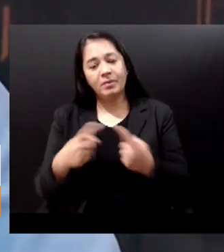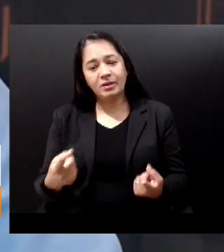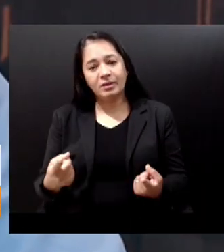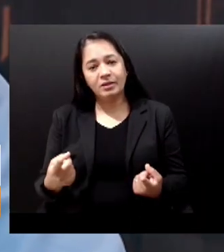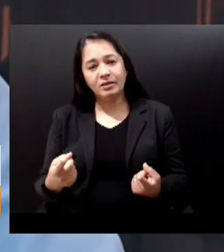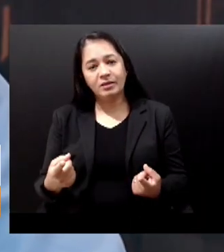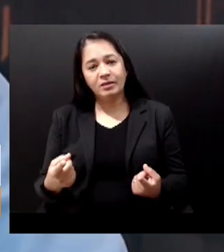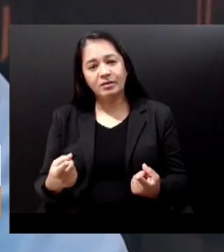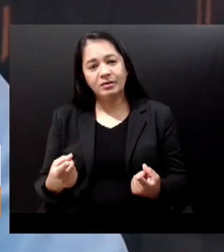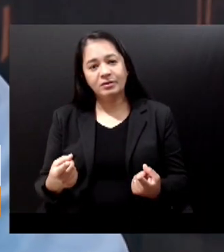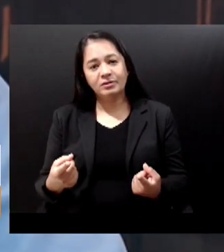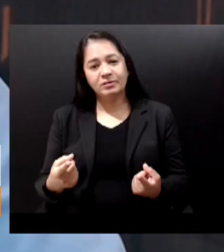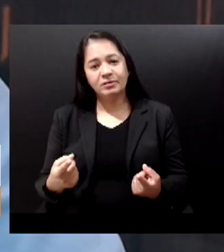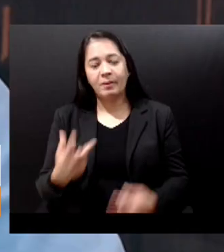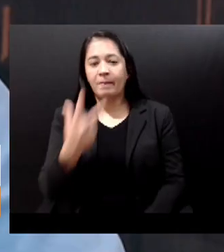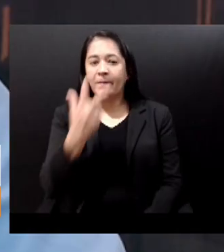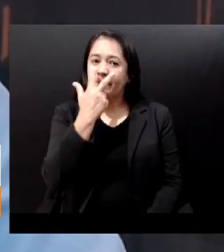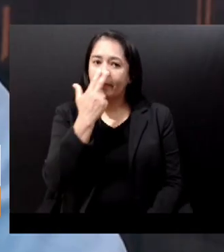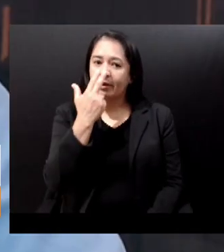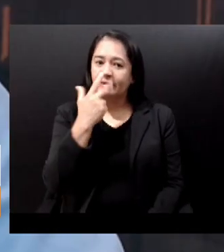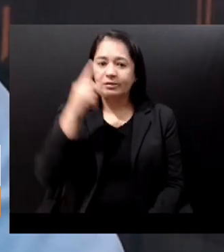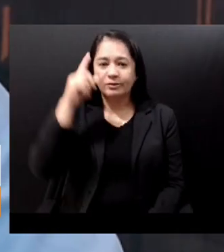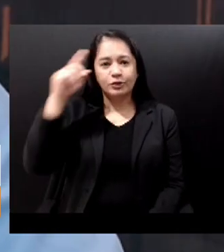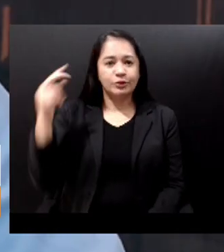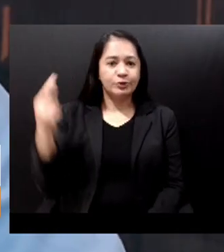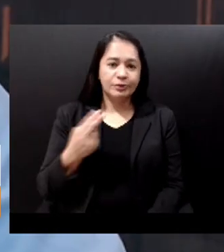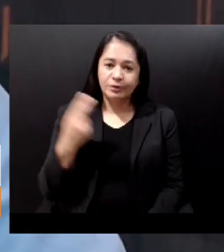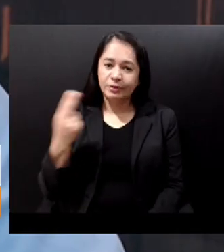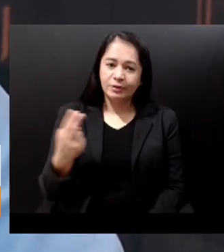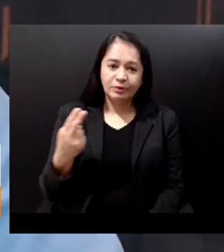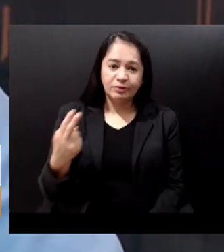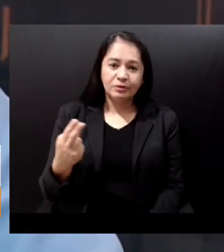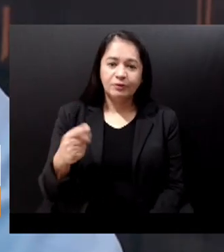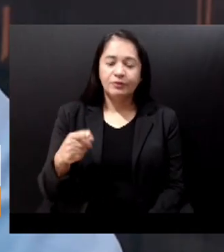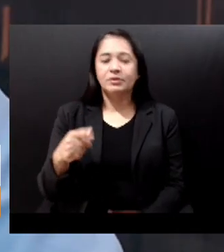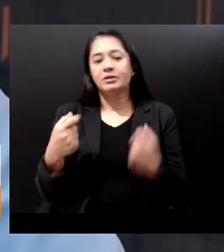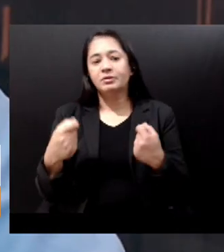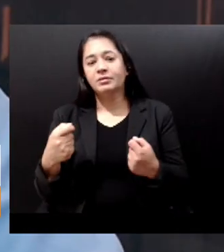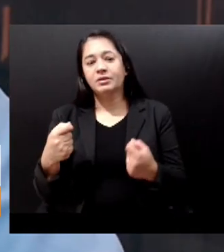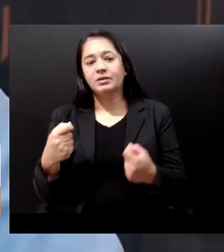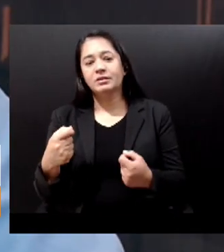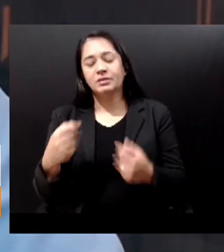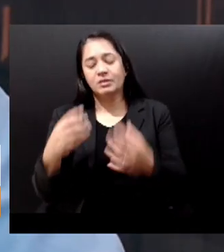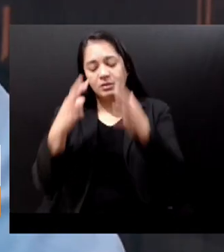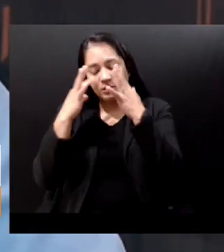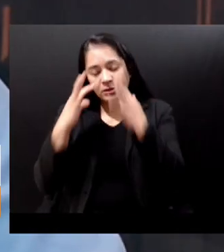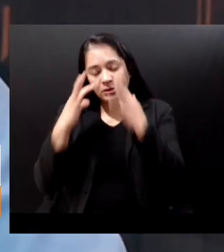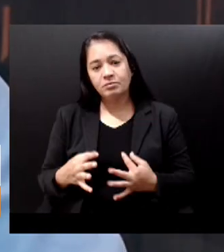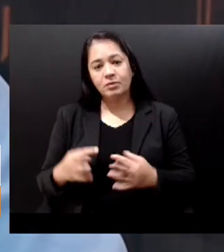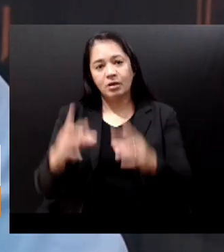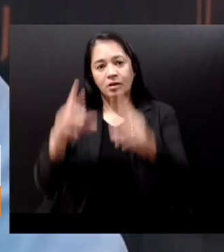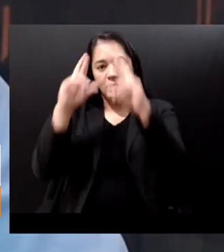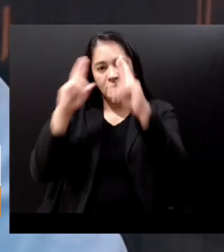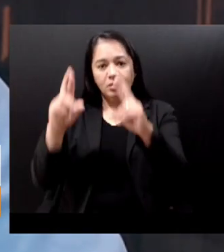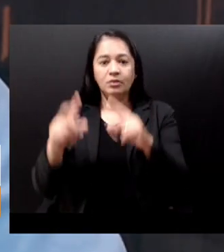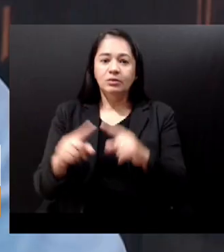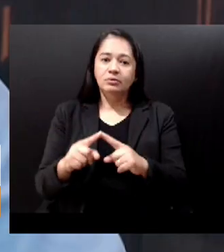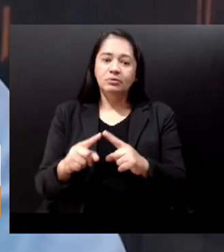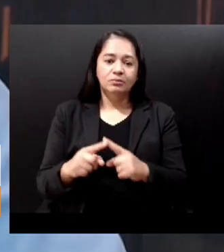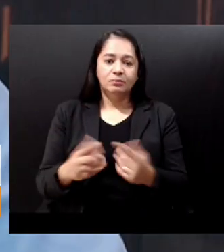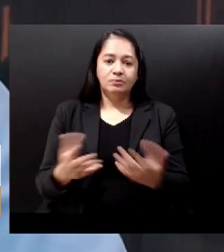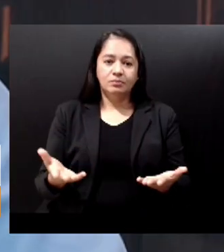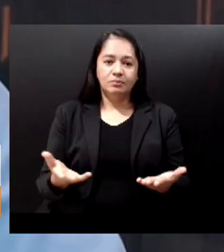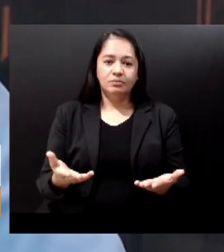me parece que tem dias que não tem jeito mesmo, e talvez exato. você precise se ouvir e se respeitar nesse sentido, porque, né, algo